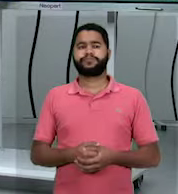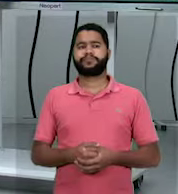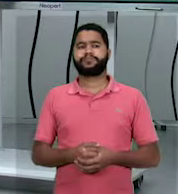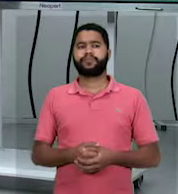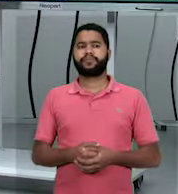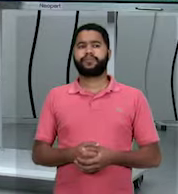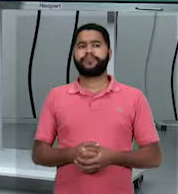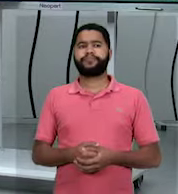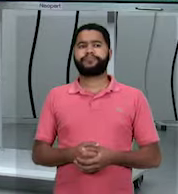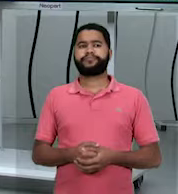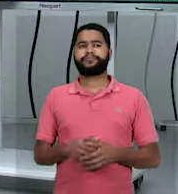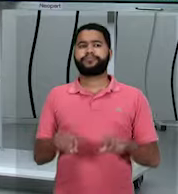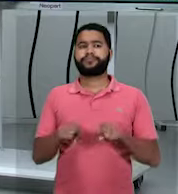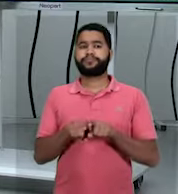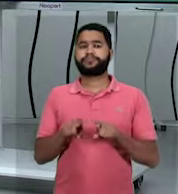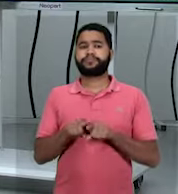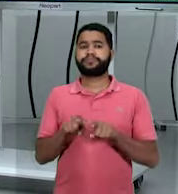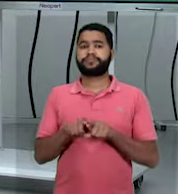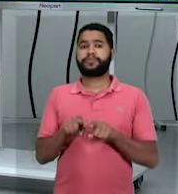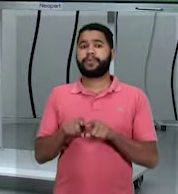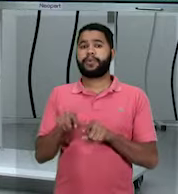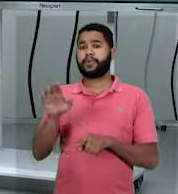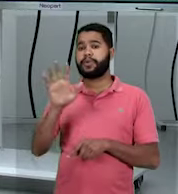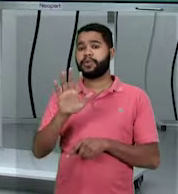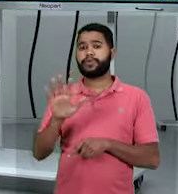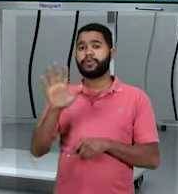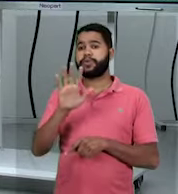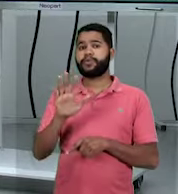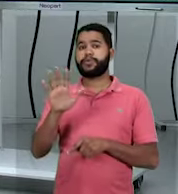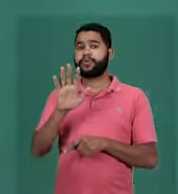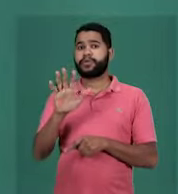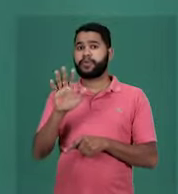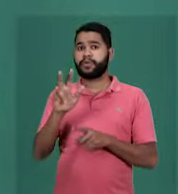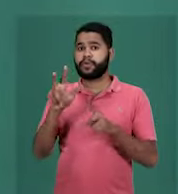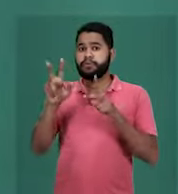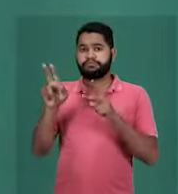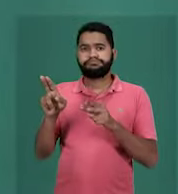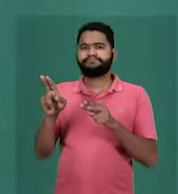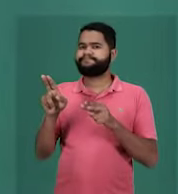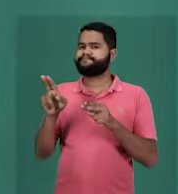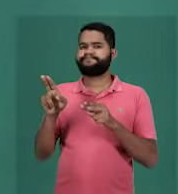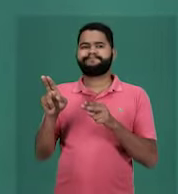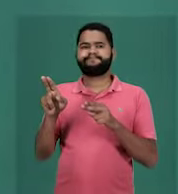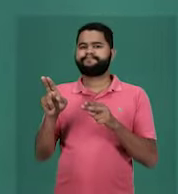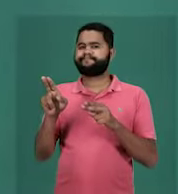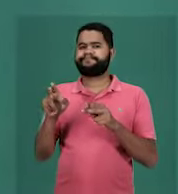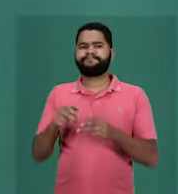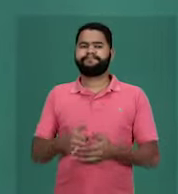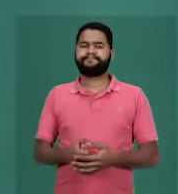Só que eu vou ter também regiões aqui que não vão ser comuns, tá? Que